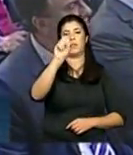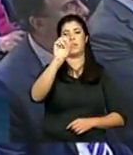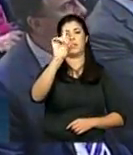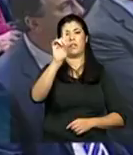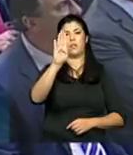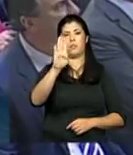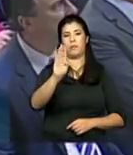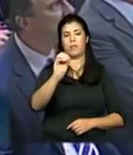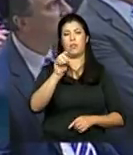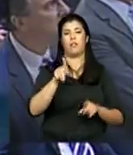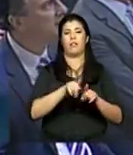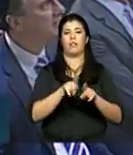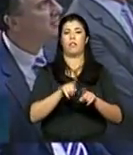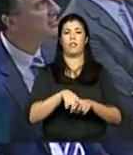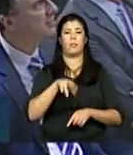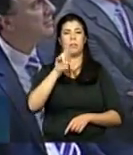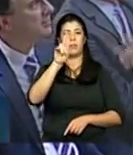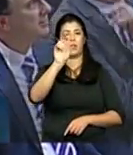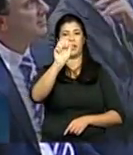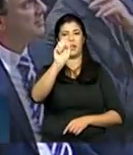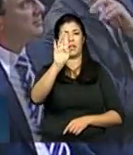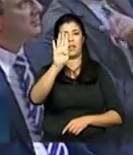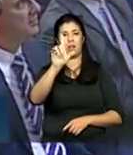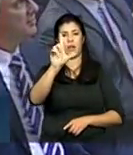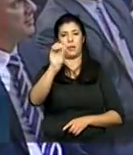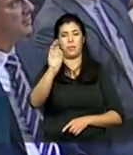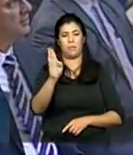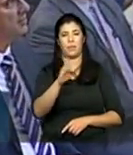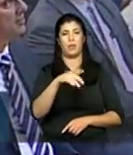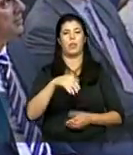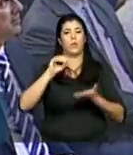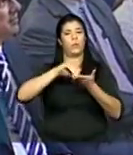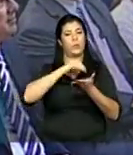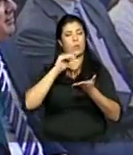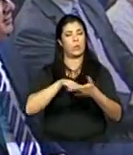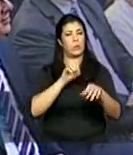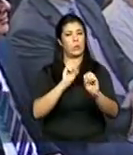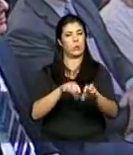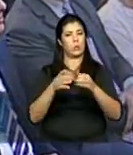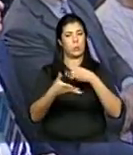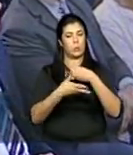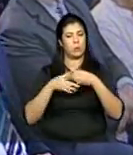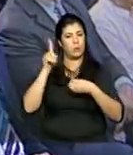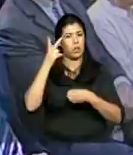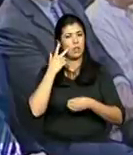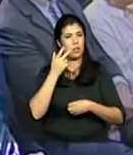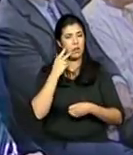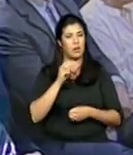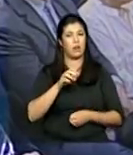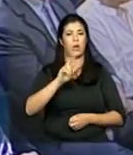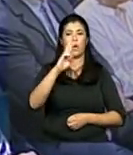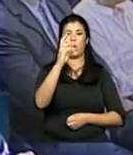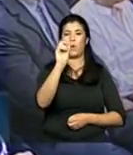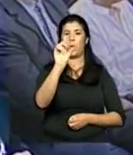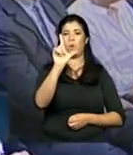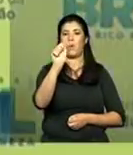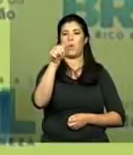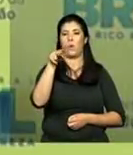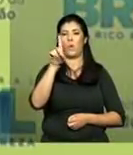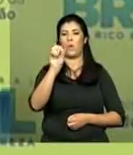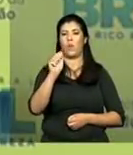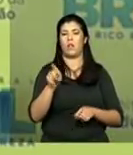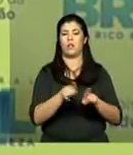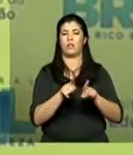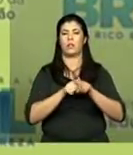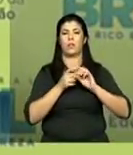Rabelo, secretário da Educação Básica do Ceará, Maurício Holanda, em nome de quem desejo cumprimentar todos